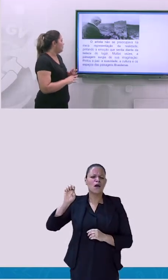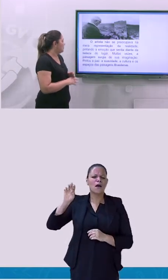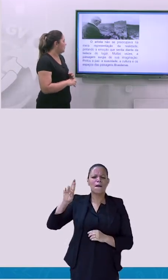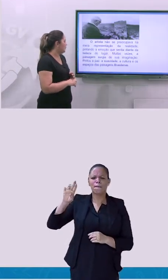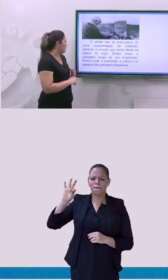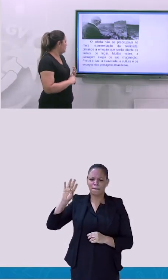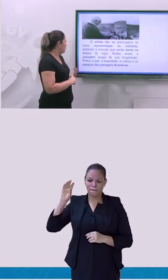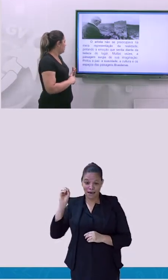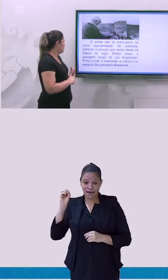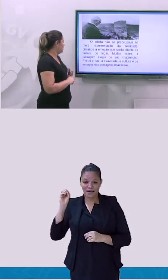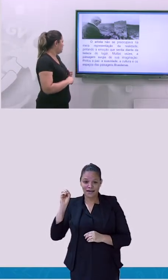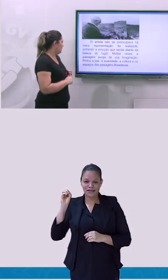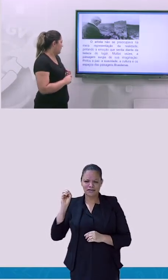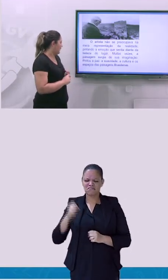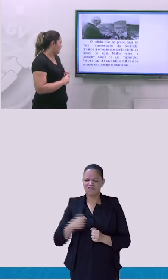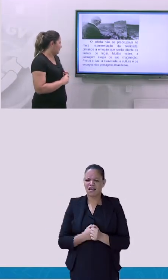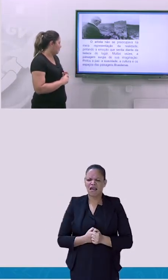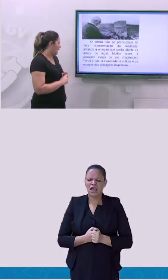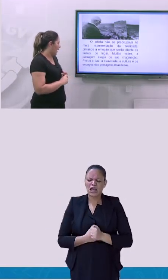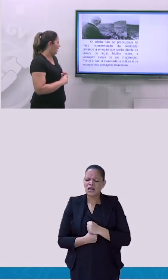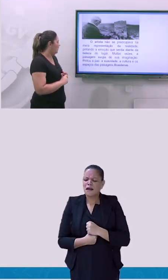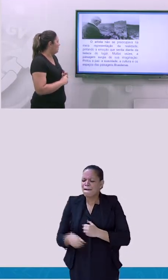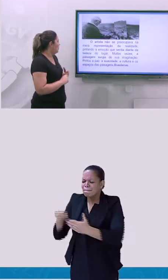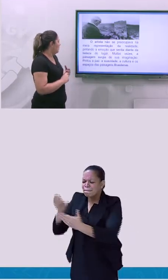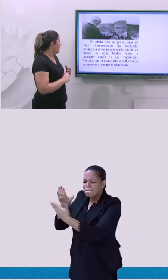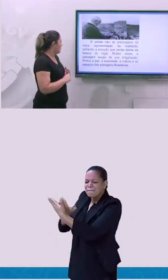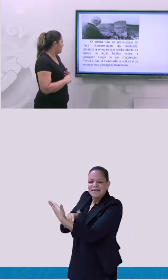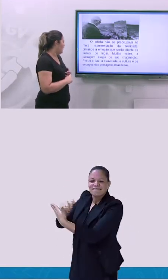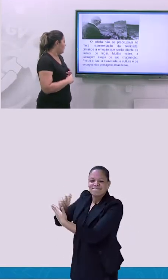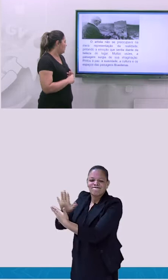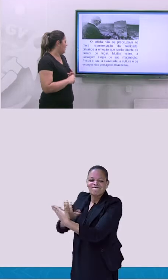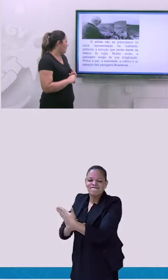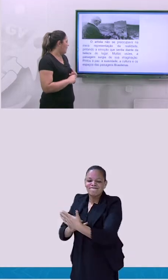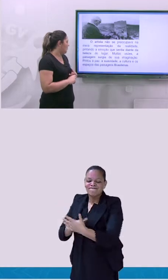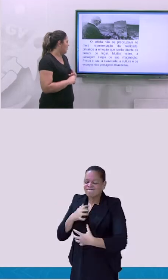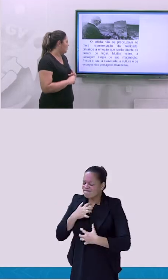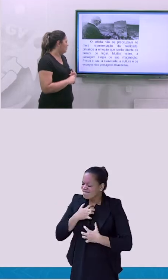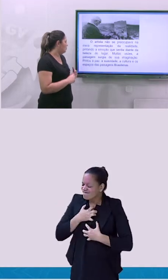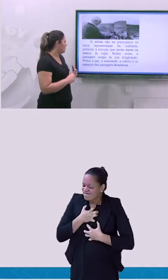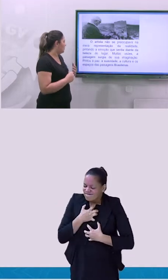pintando a emoção que sentia diante da beleza do lugar. Muitas